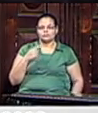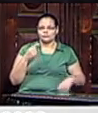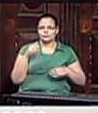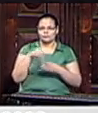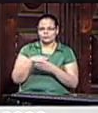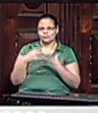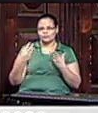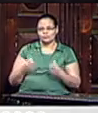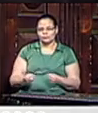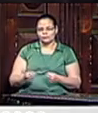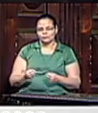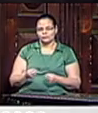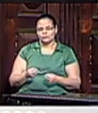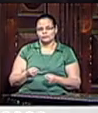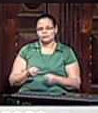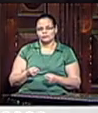favorável.